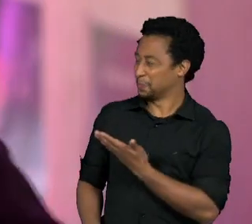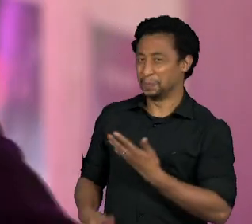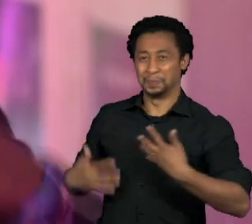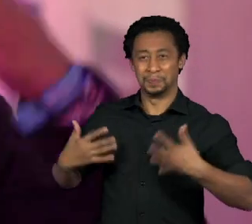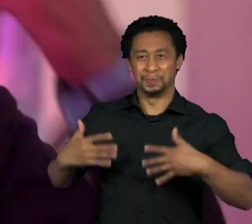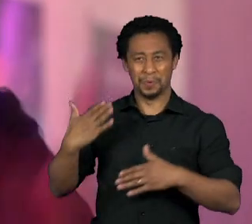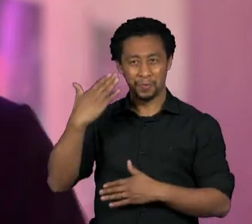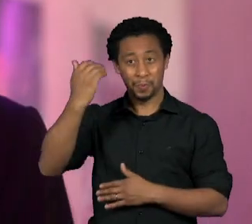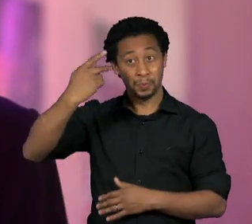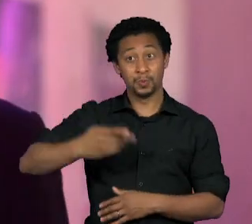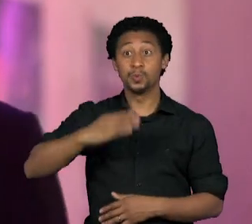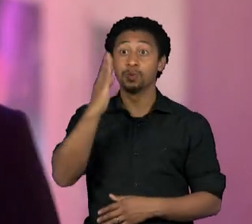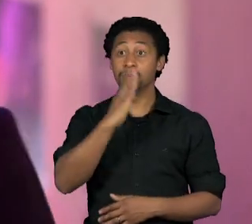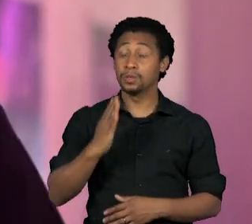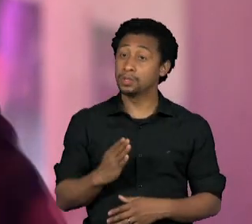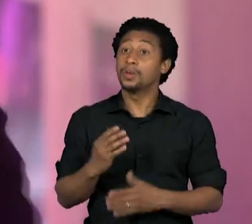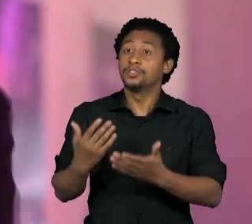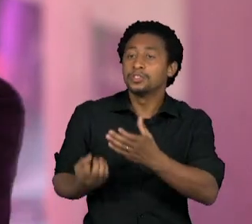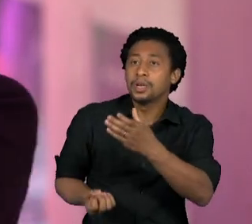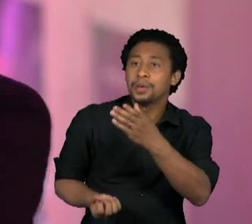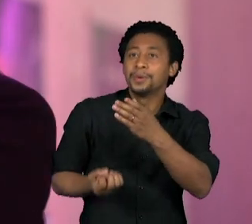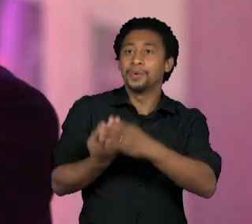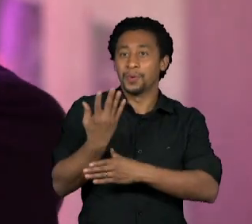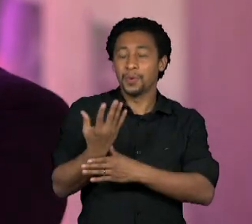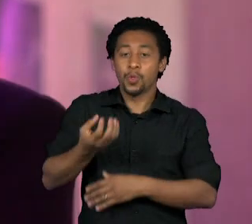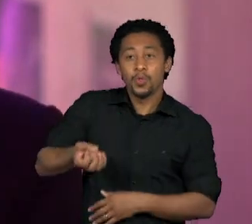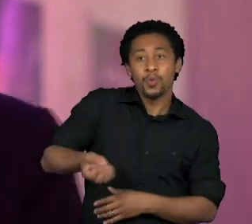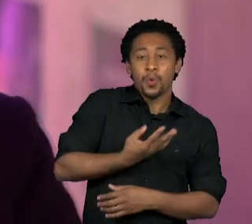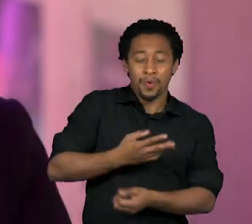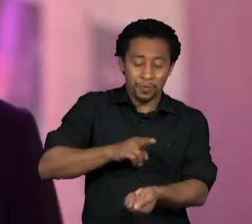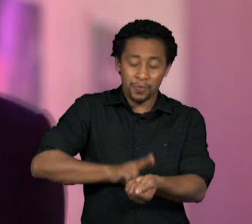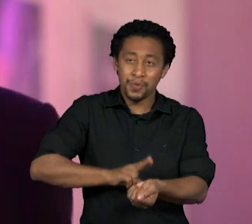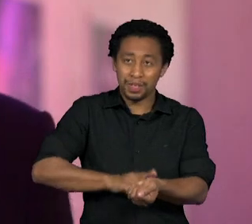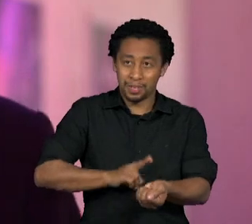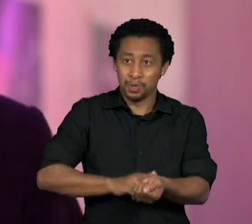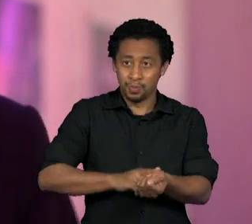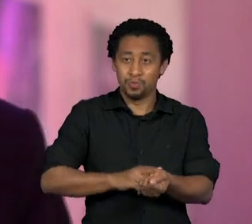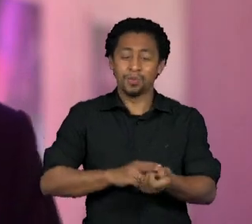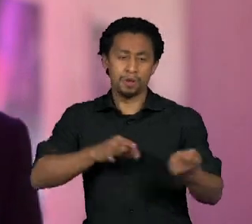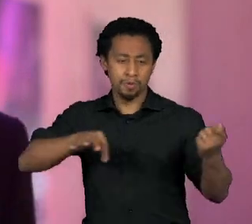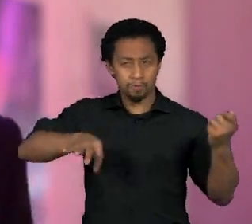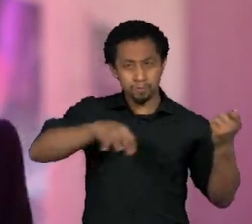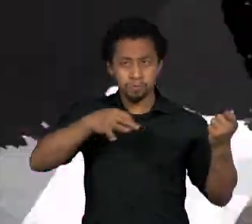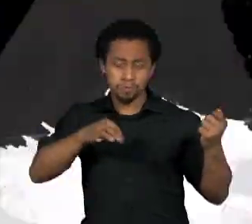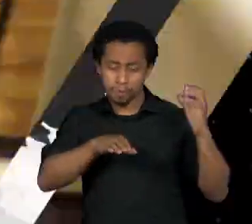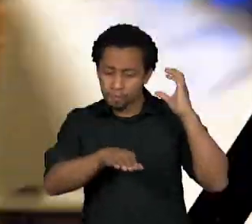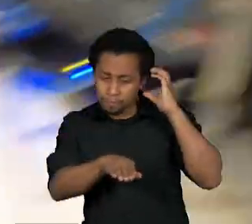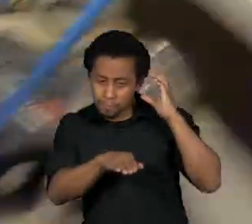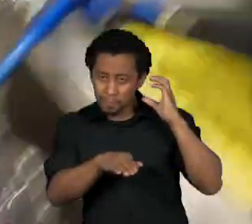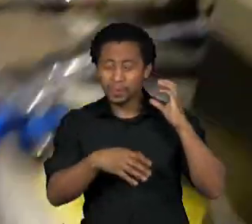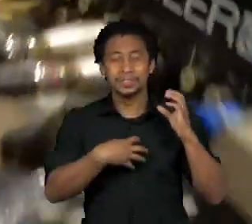Então a gente refazer os temas deles aqui no palco com uma nova roupagem é incrível para nós.